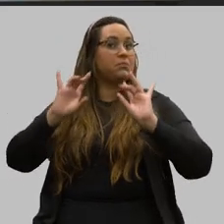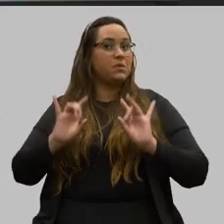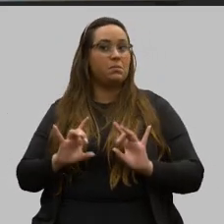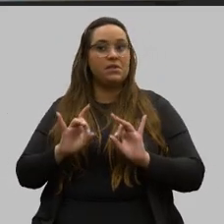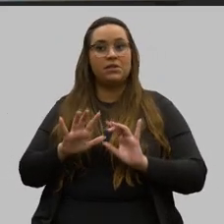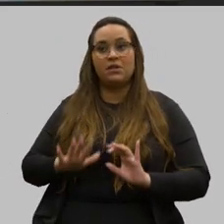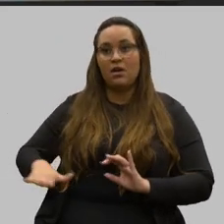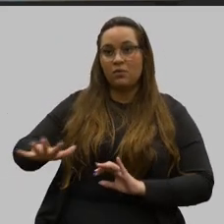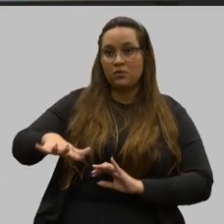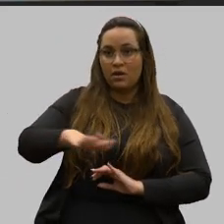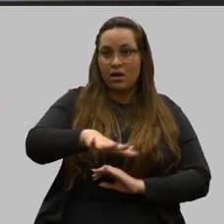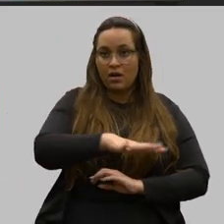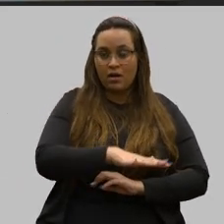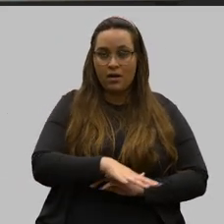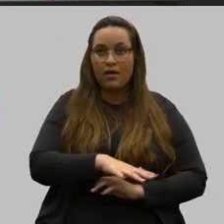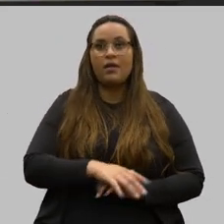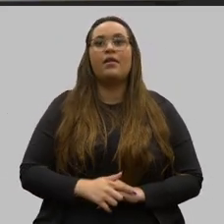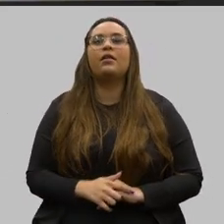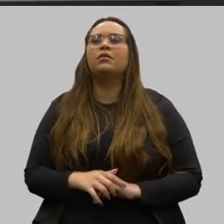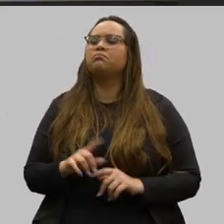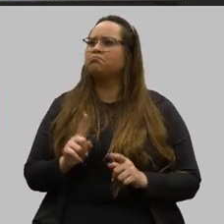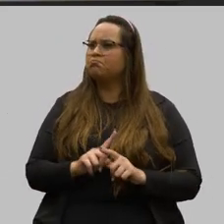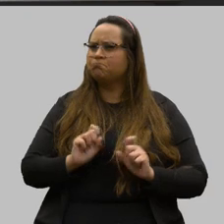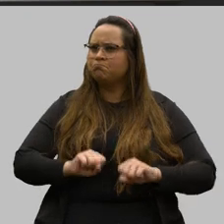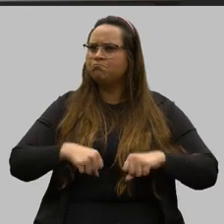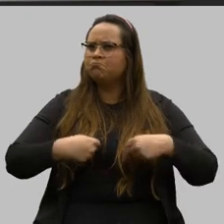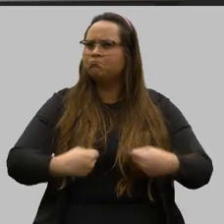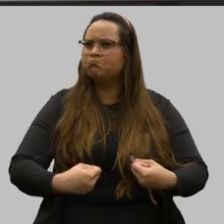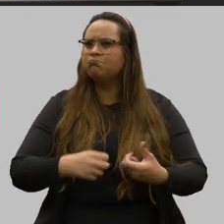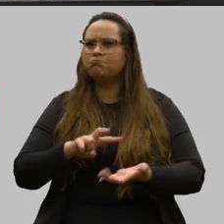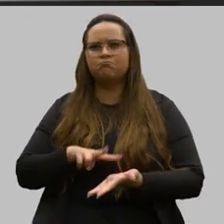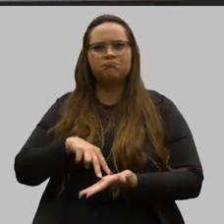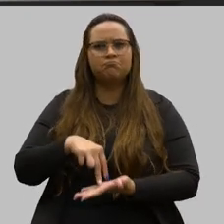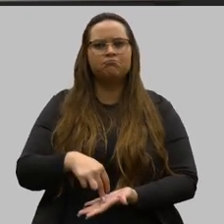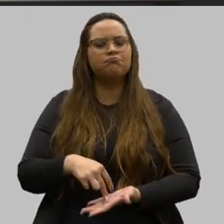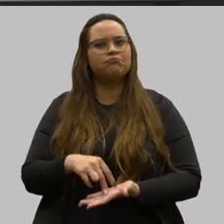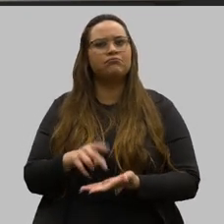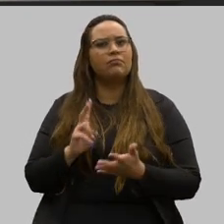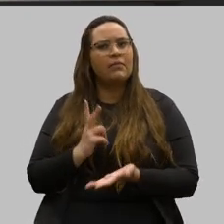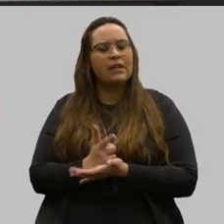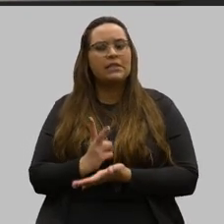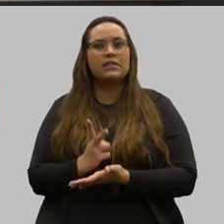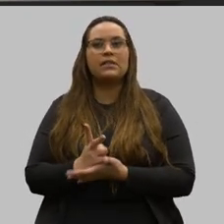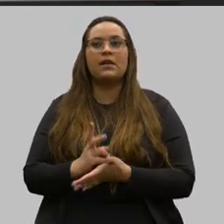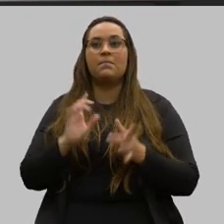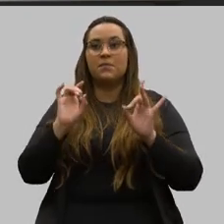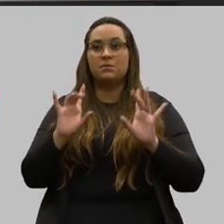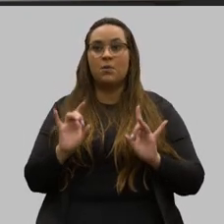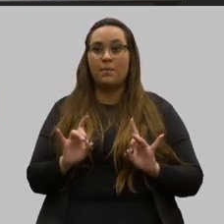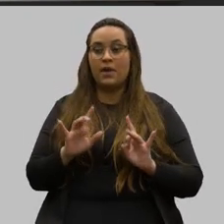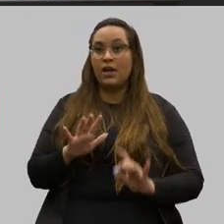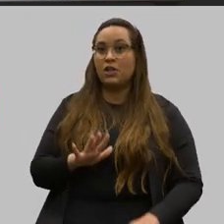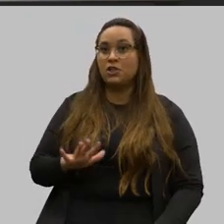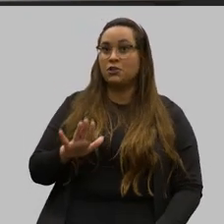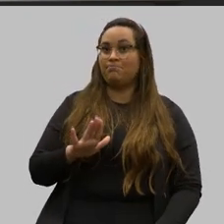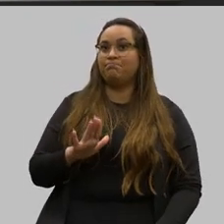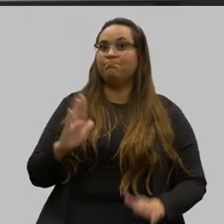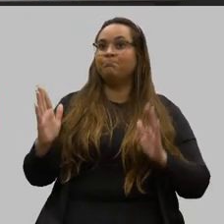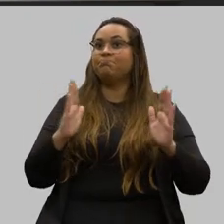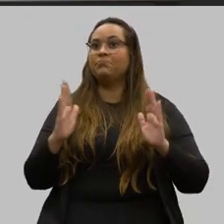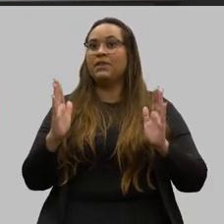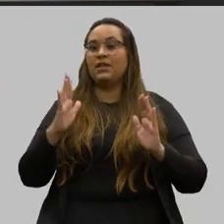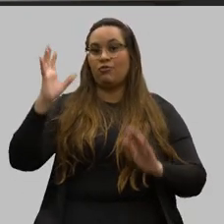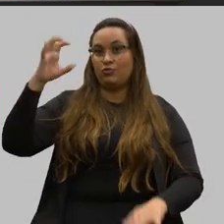uma atuação proativa em busca da redução de acidentes especialmente durante o período chuvoso mas também no período de